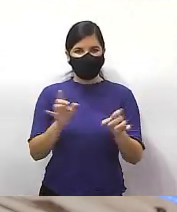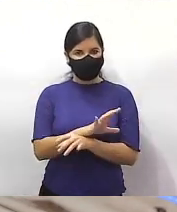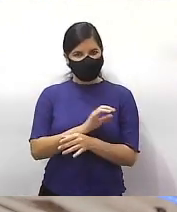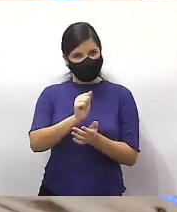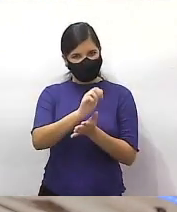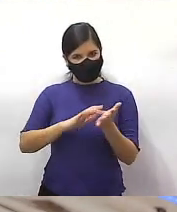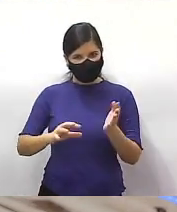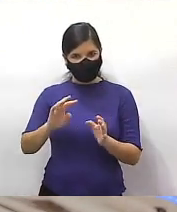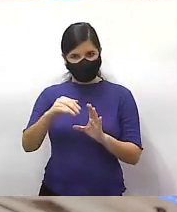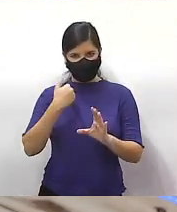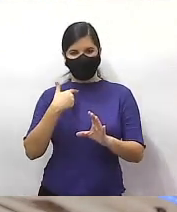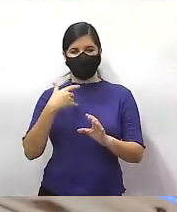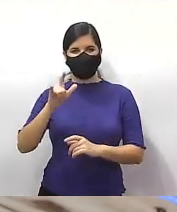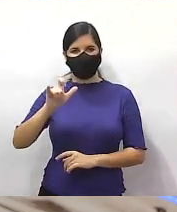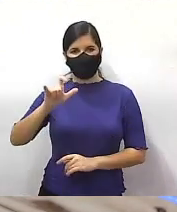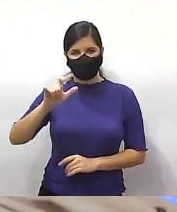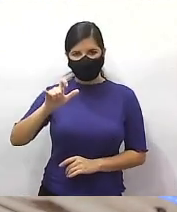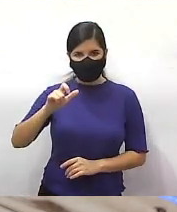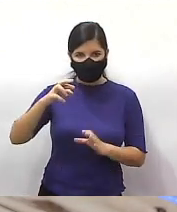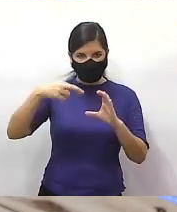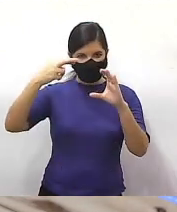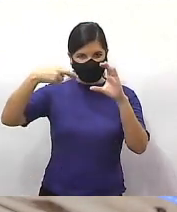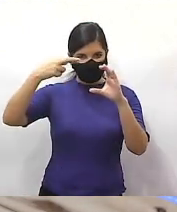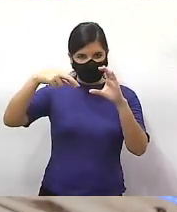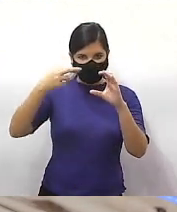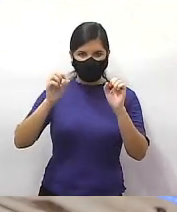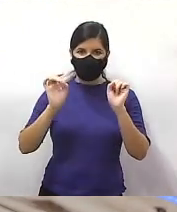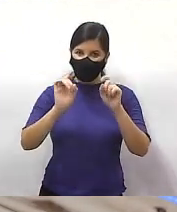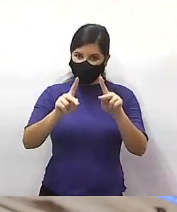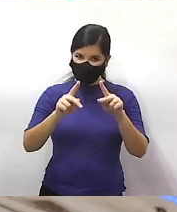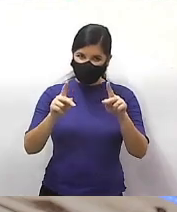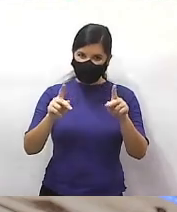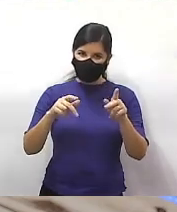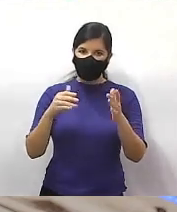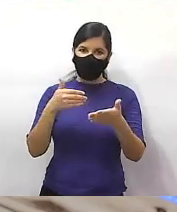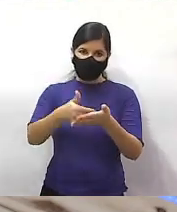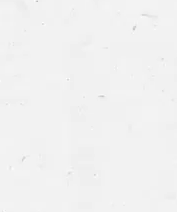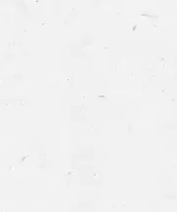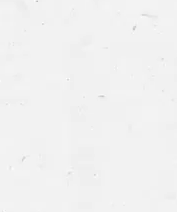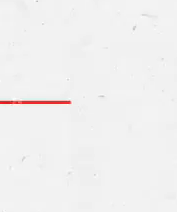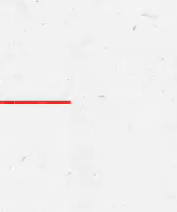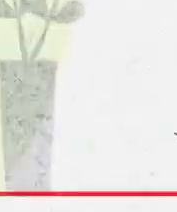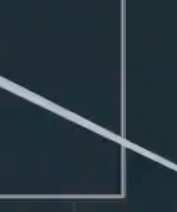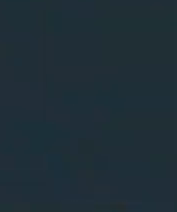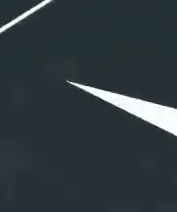essa questão e manda pra gente no Instagram, Robertão na transmissão, tudo junto, até a próxima aula.